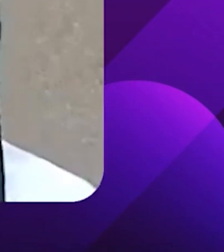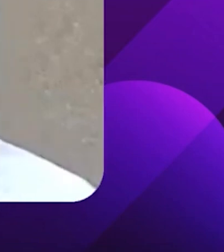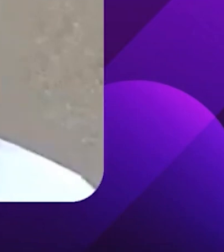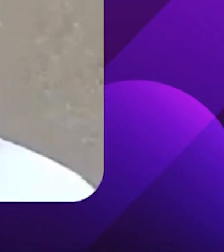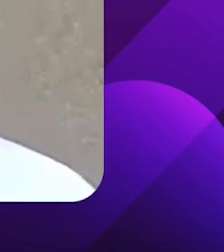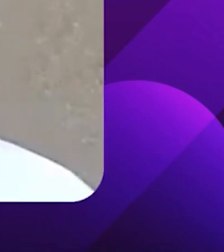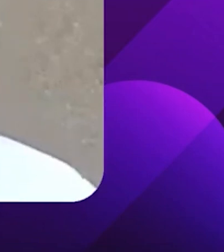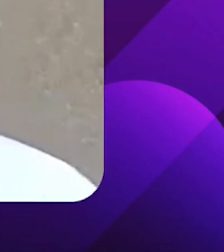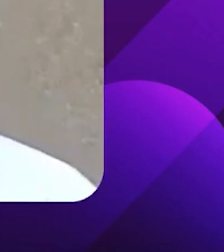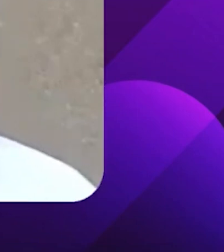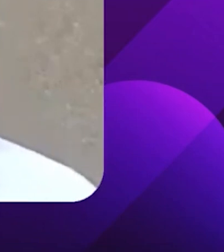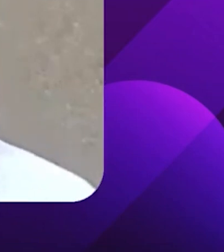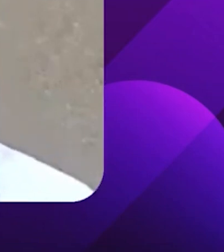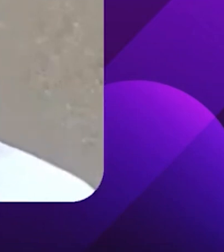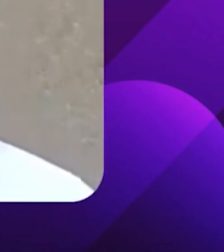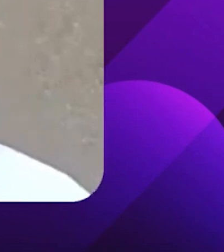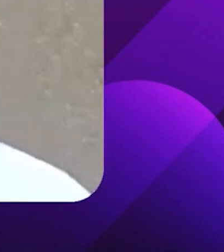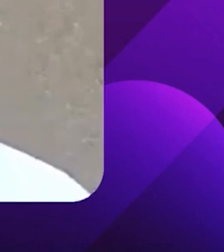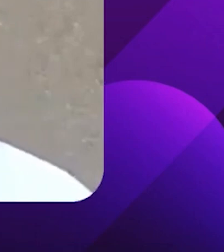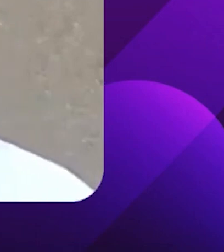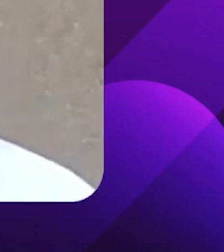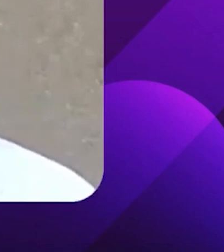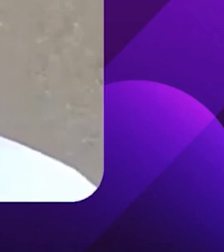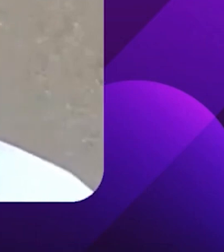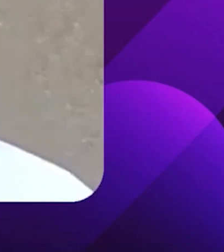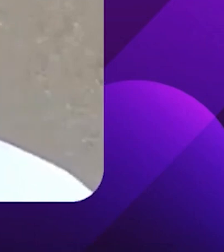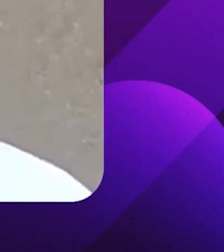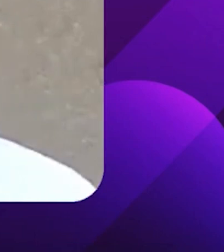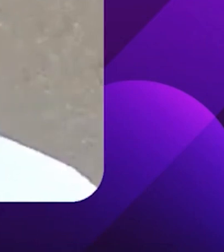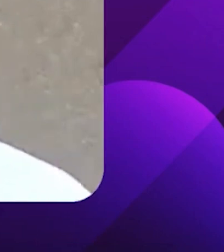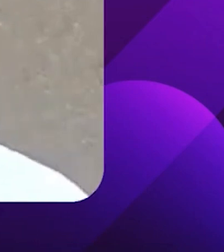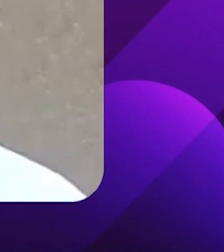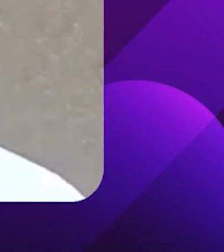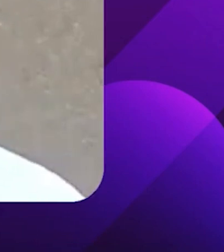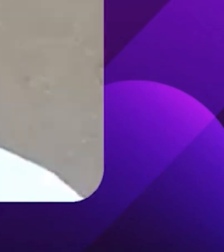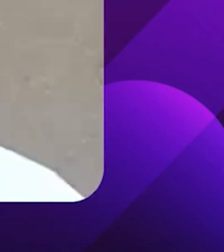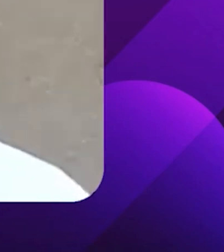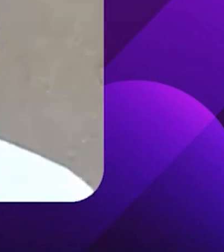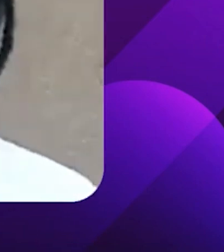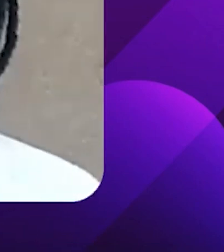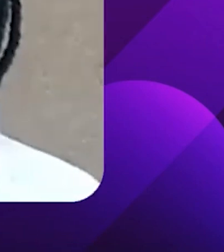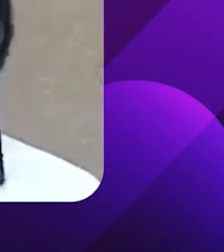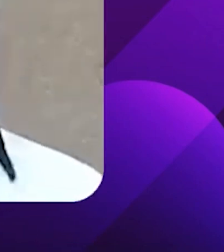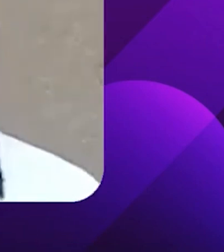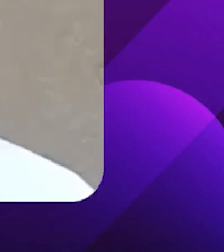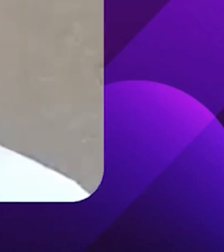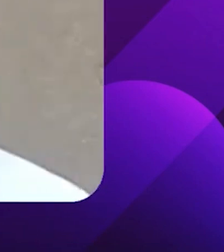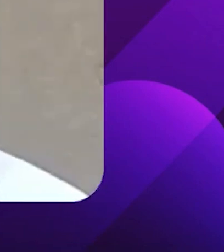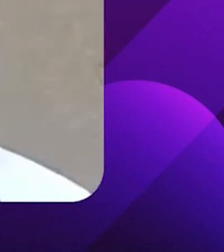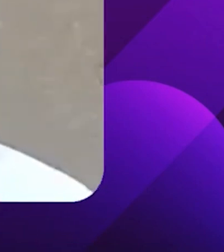minha liderança me deu, quando eu decidi entrar para a política, que fez com que, foi a mão dela na minha cabeça,